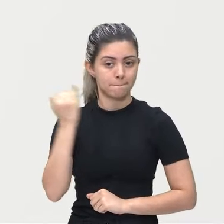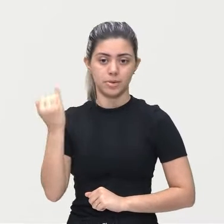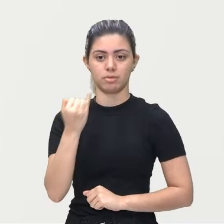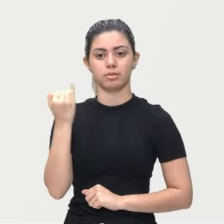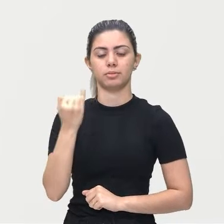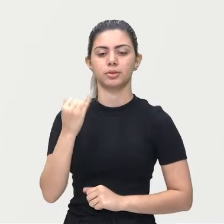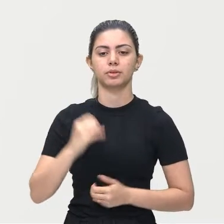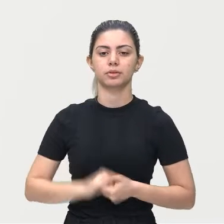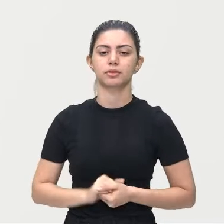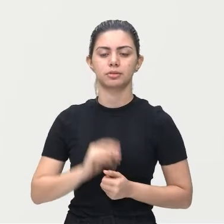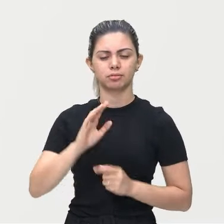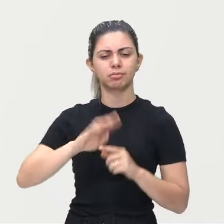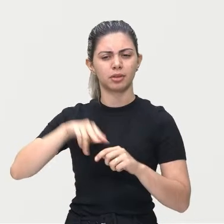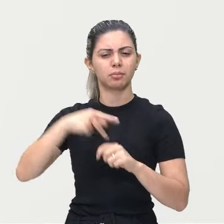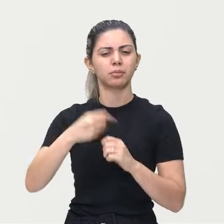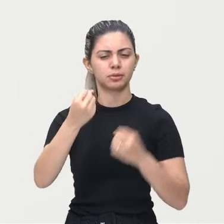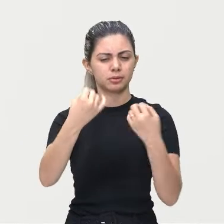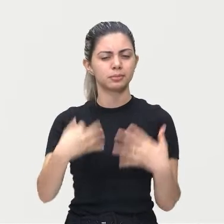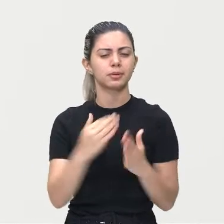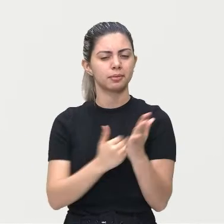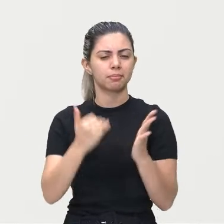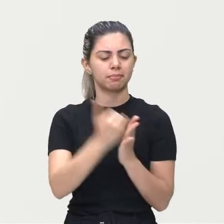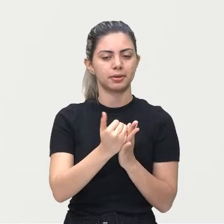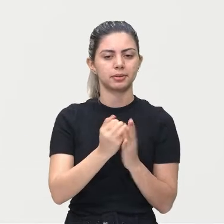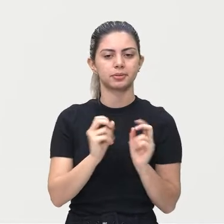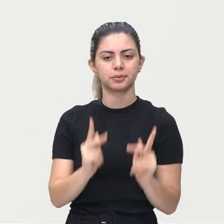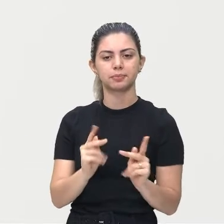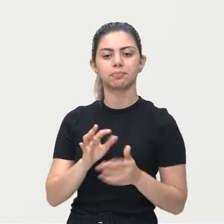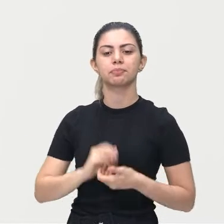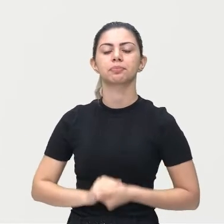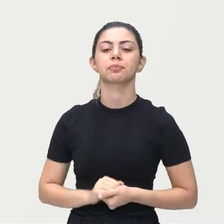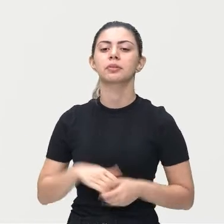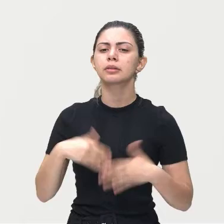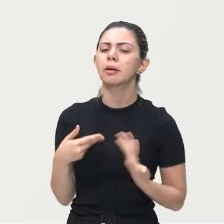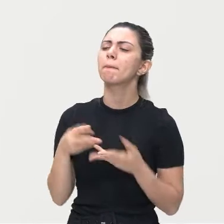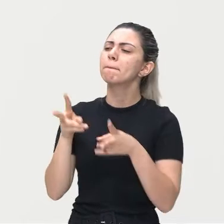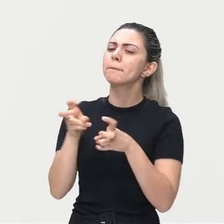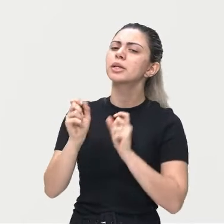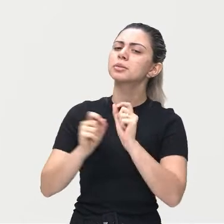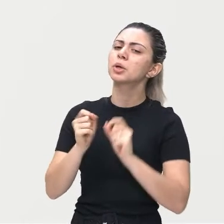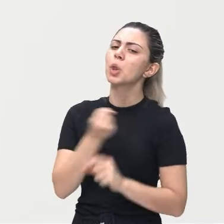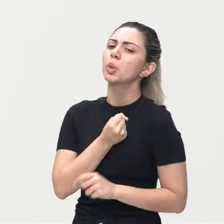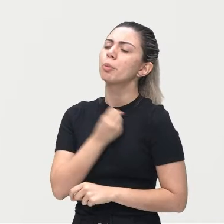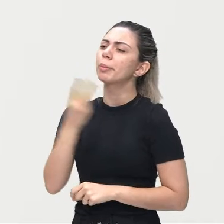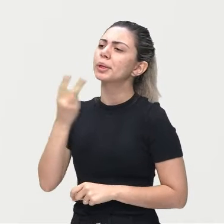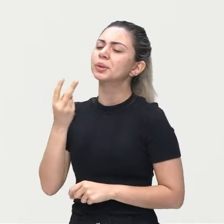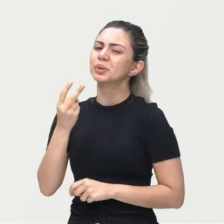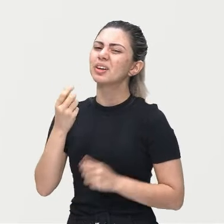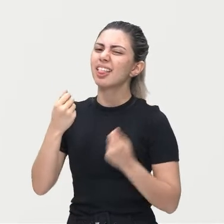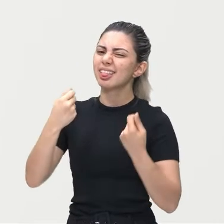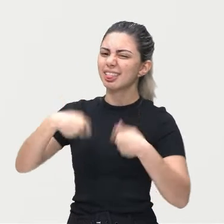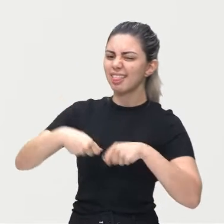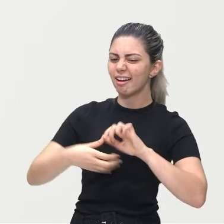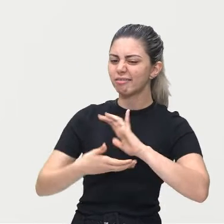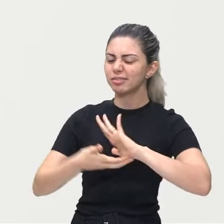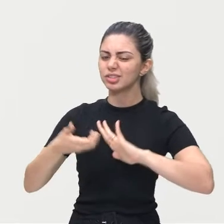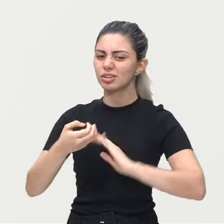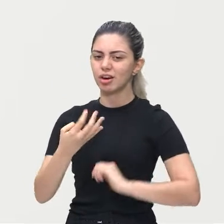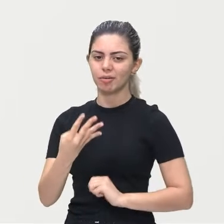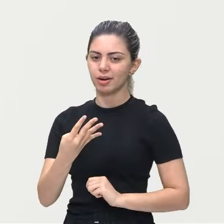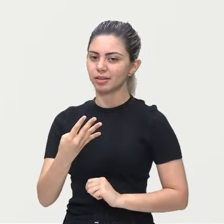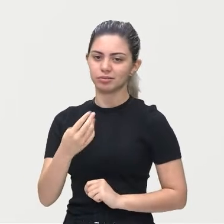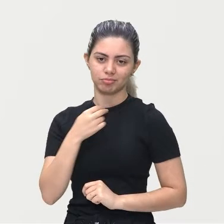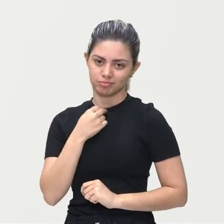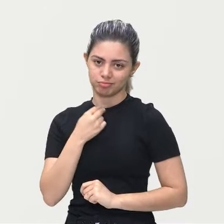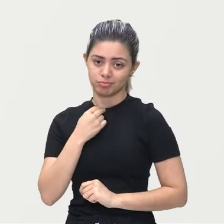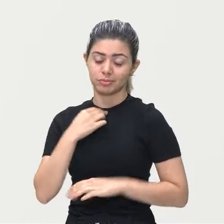frente, mas ok. Ó. Então vamos observar aqui, ó. O 2, eu não vou poder tirar 4. Então